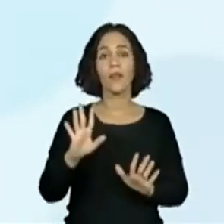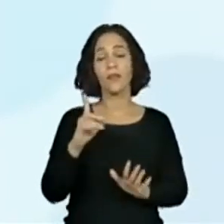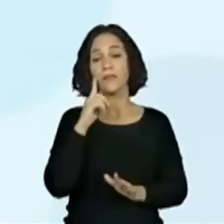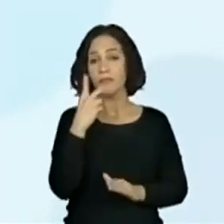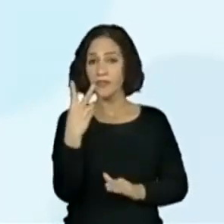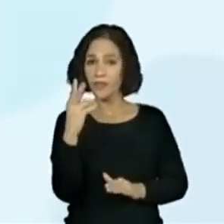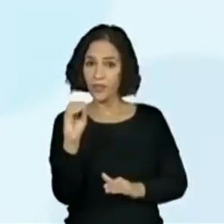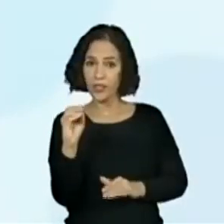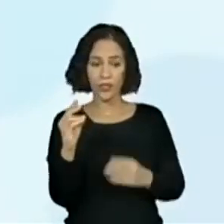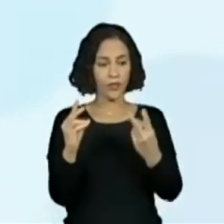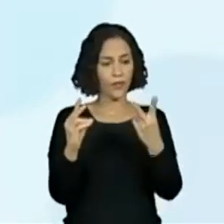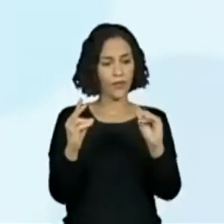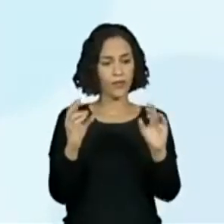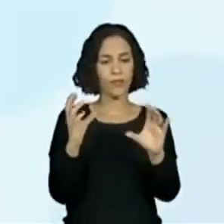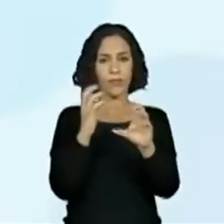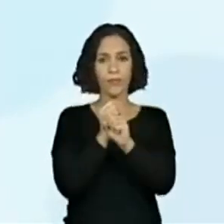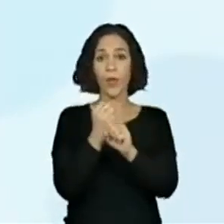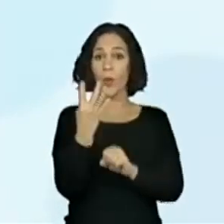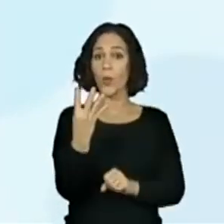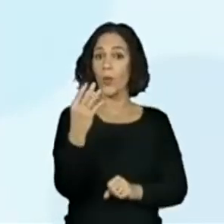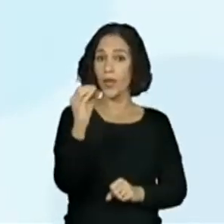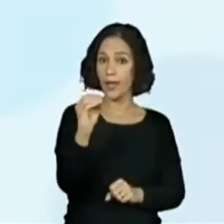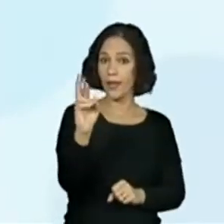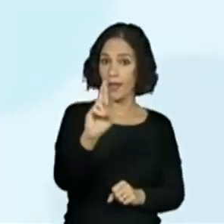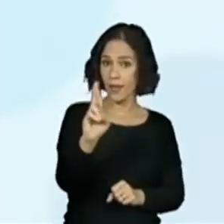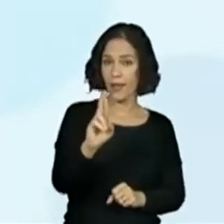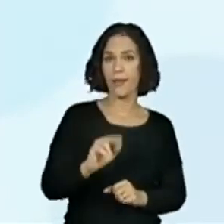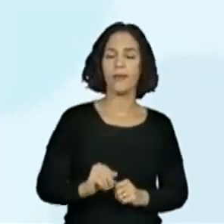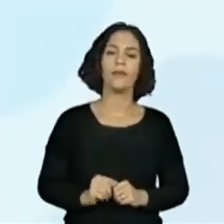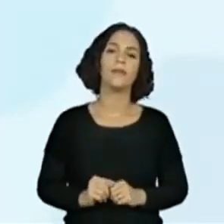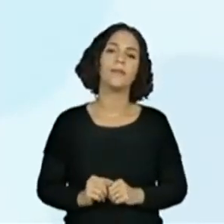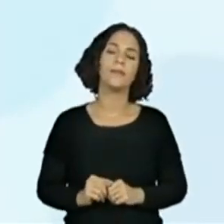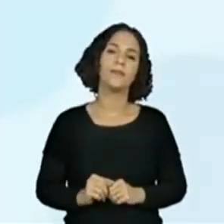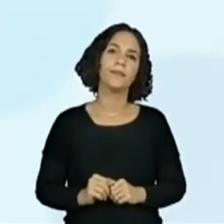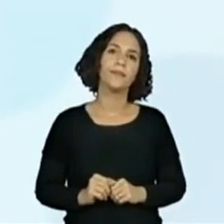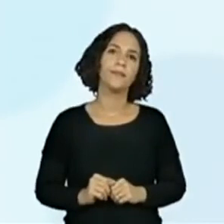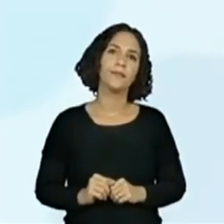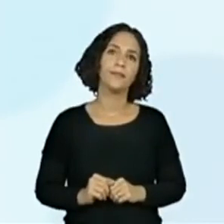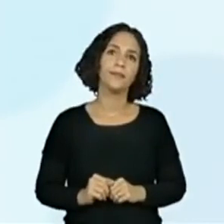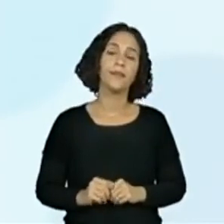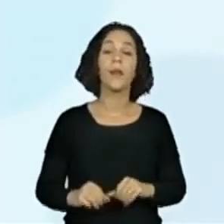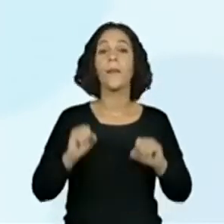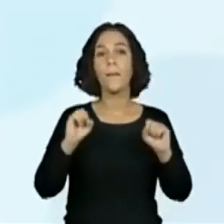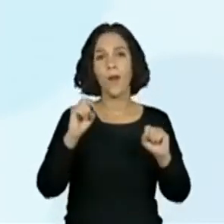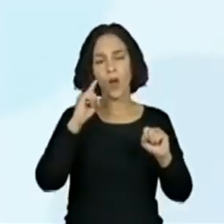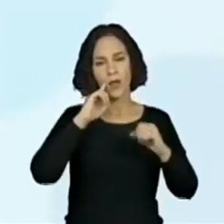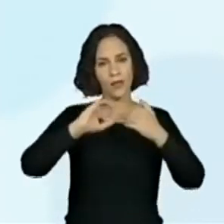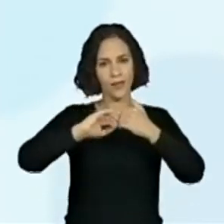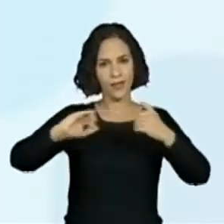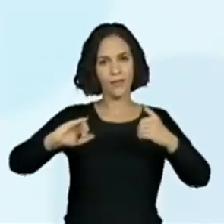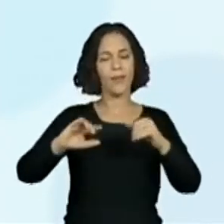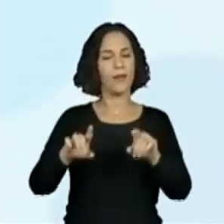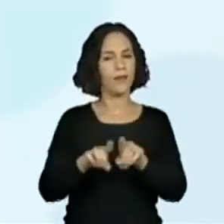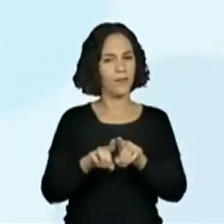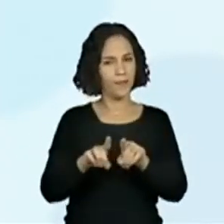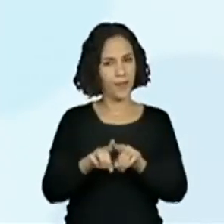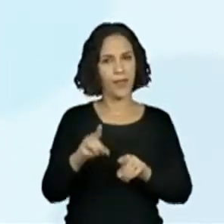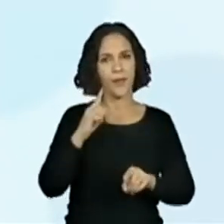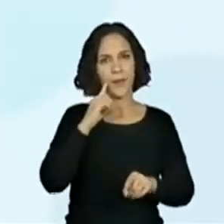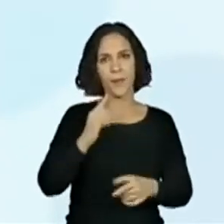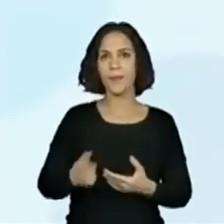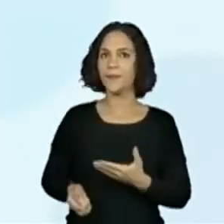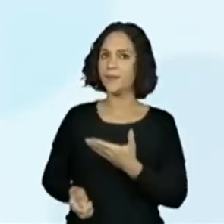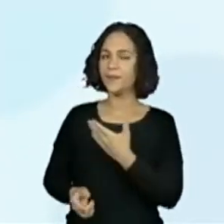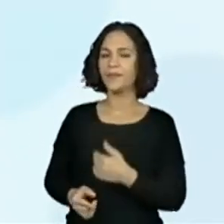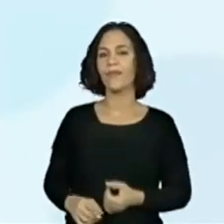20. R$40. R$40. Eu posso separar o mesmo aqui embaixo, aí